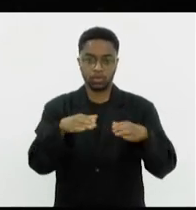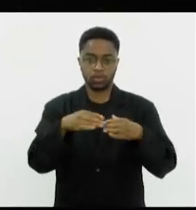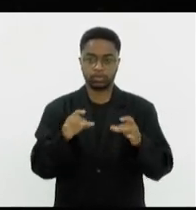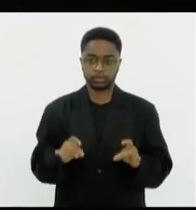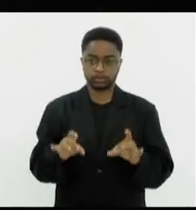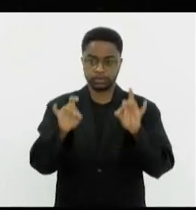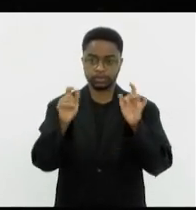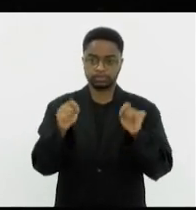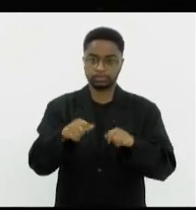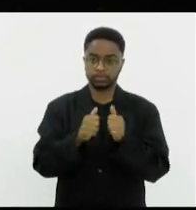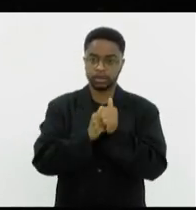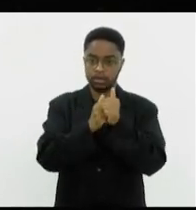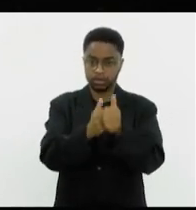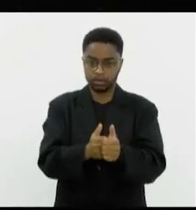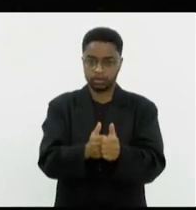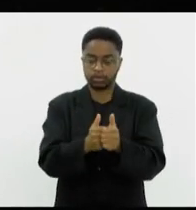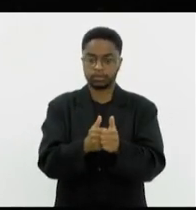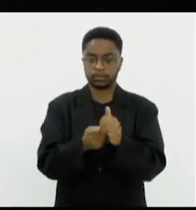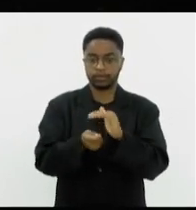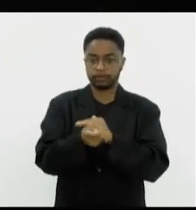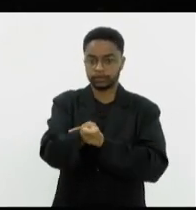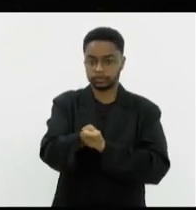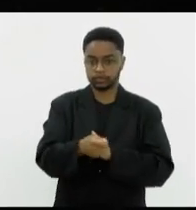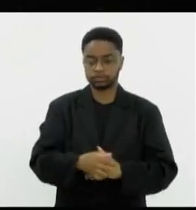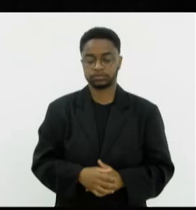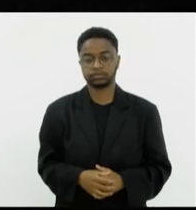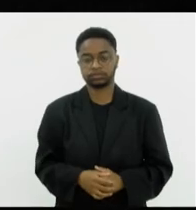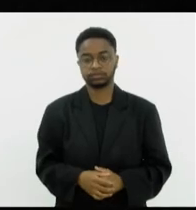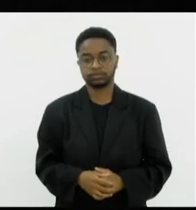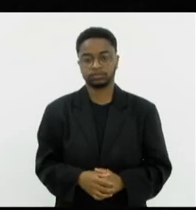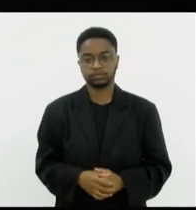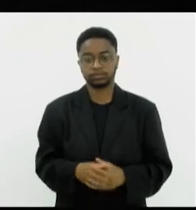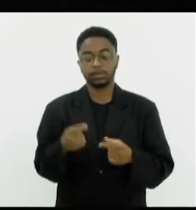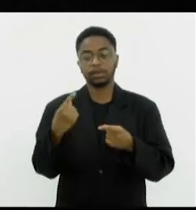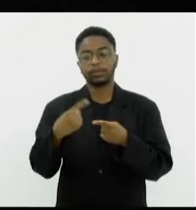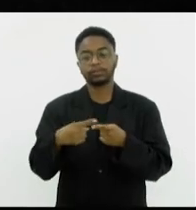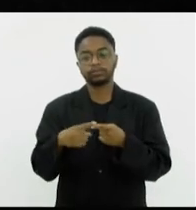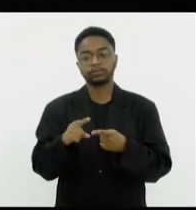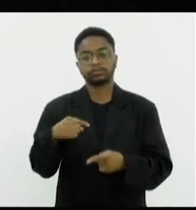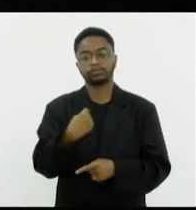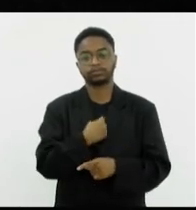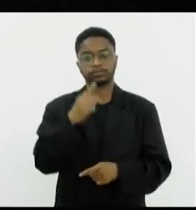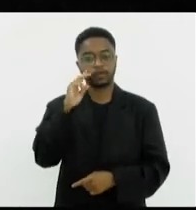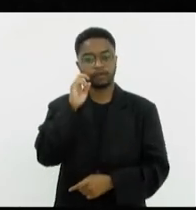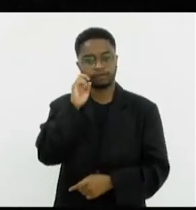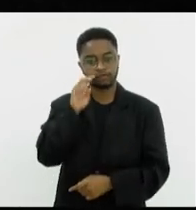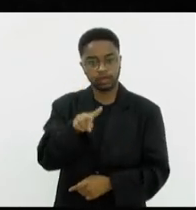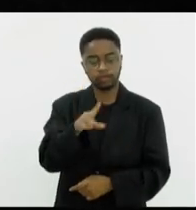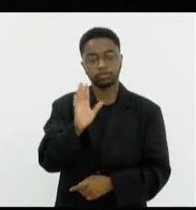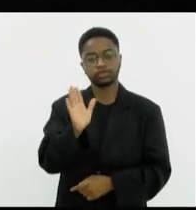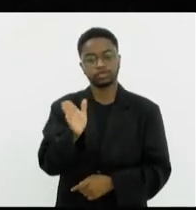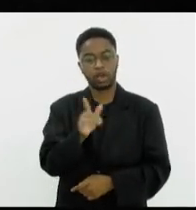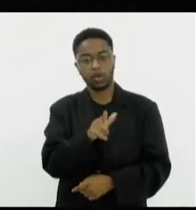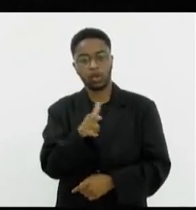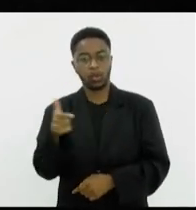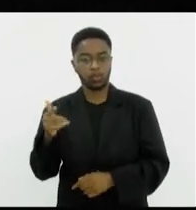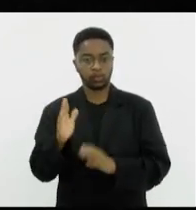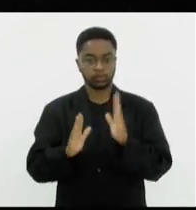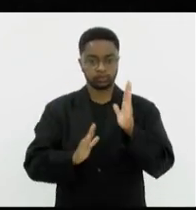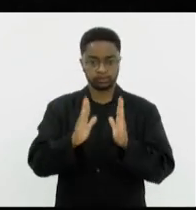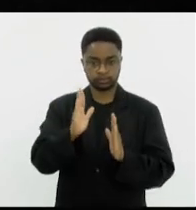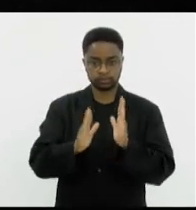de acompanhamento desse investimento, porque nós já vimos, em outras